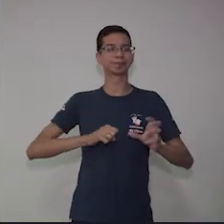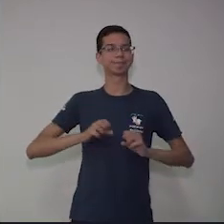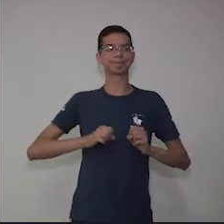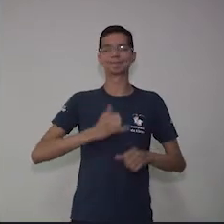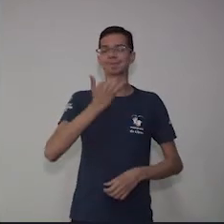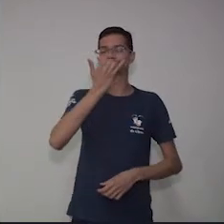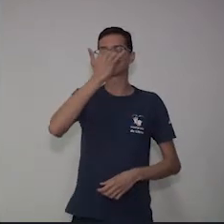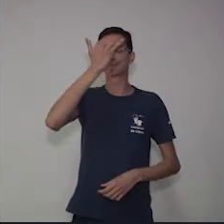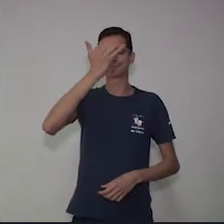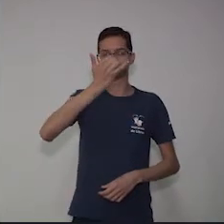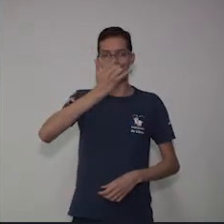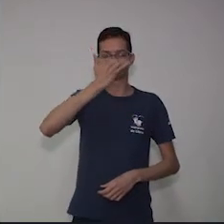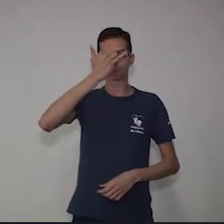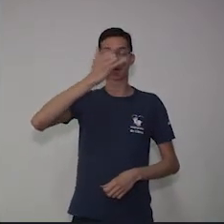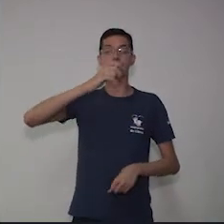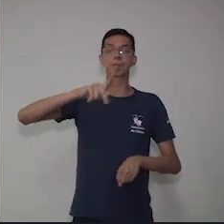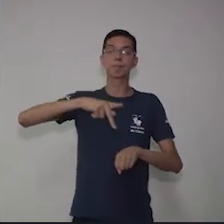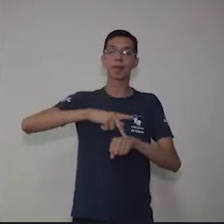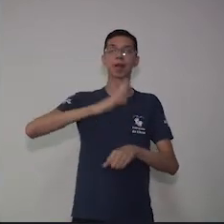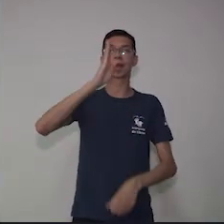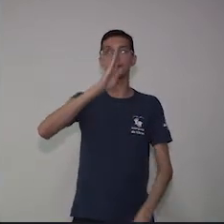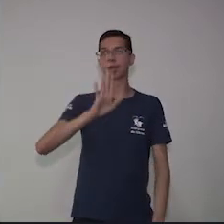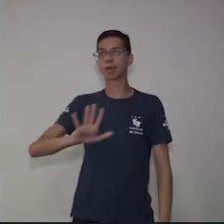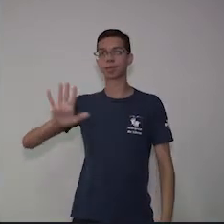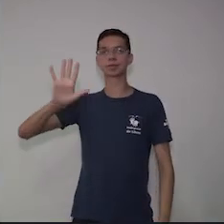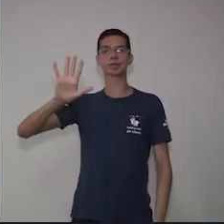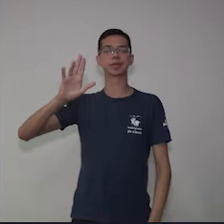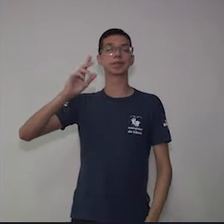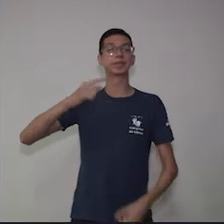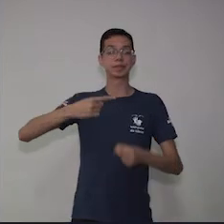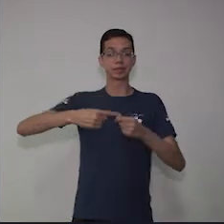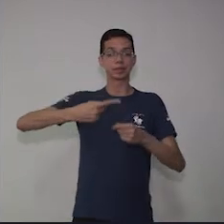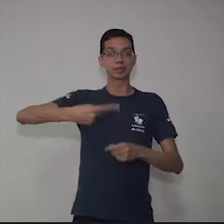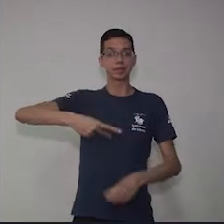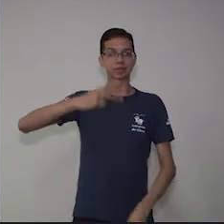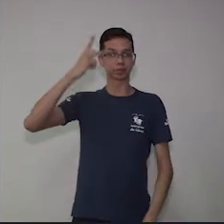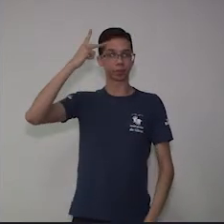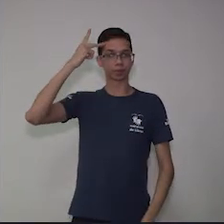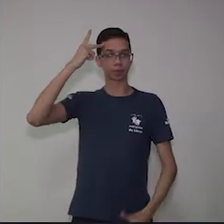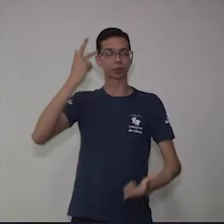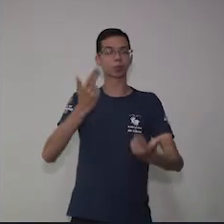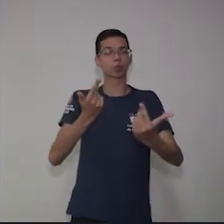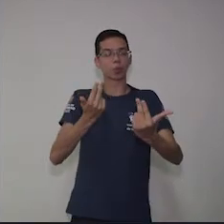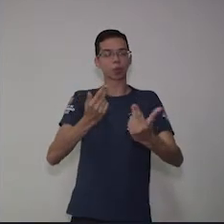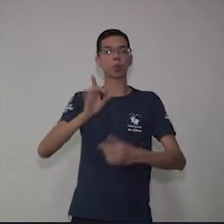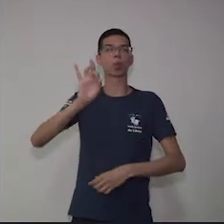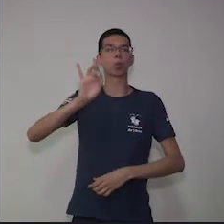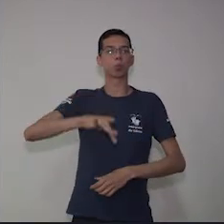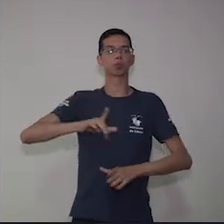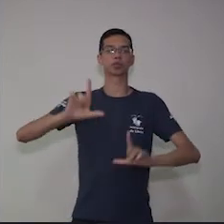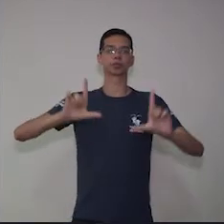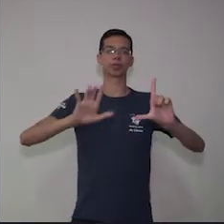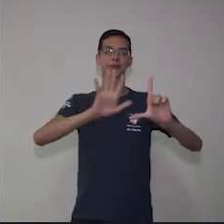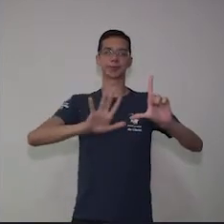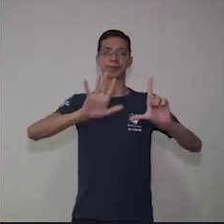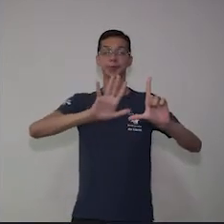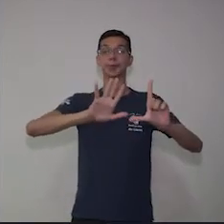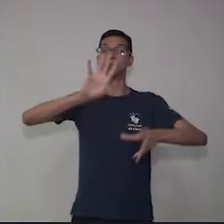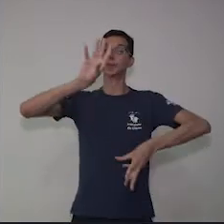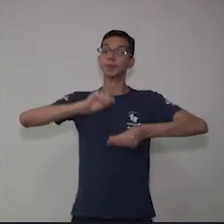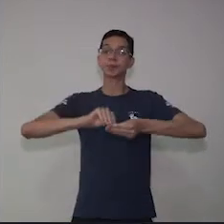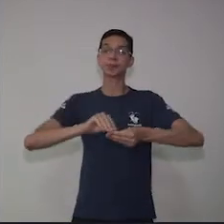de uma maneira geral no país todo, mas não é diferente na cidade de São Paulo. Então, a última tela, a conclusão, quer dizer, há um aumento de